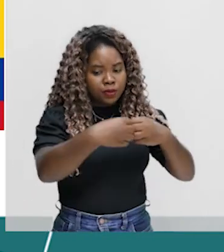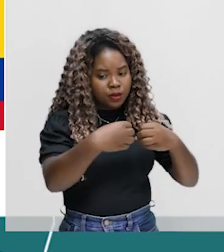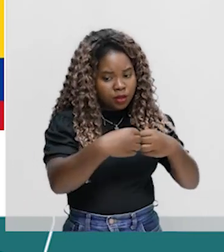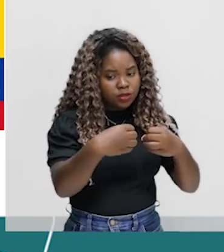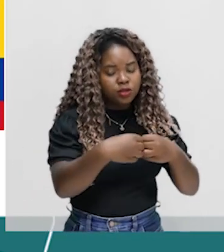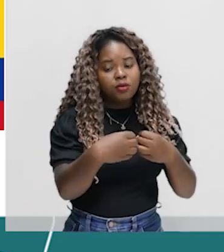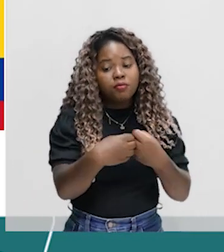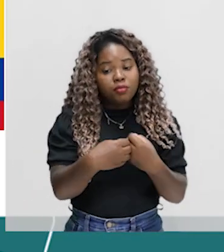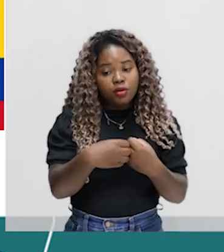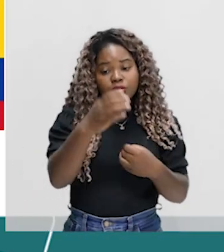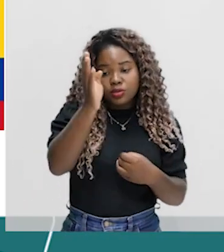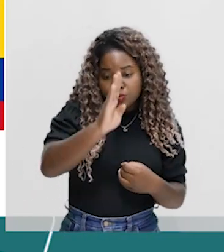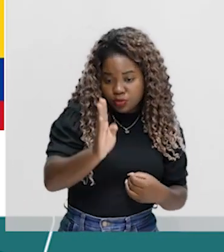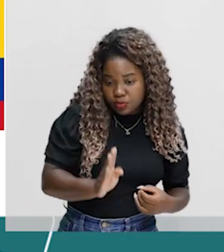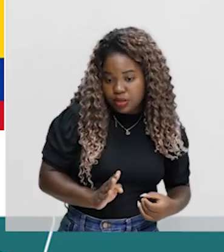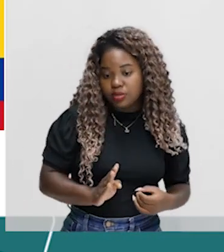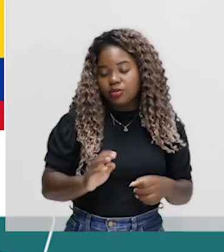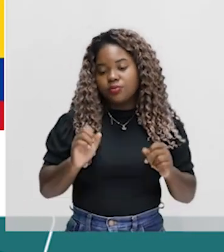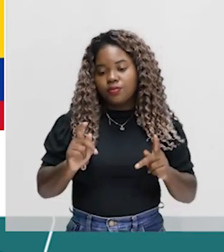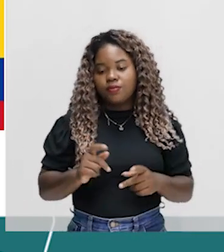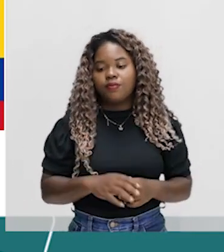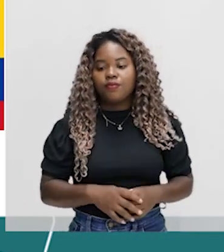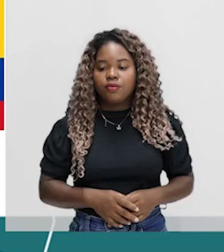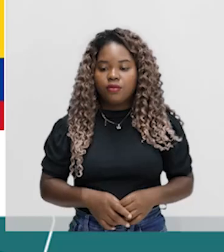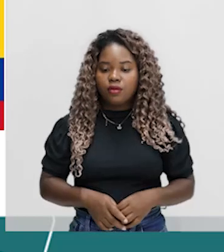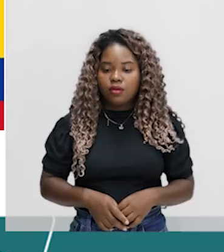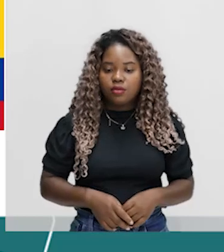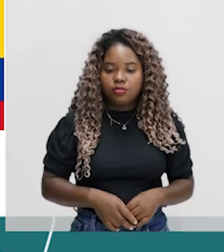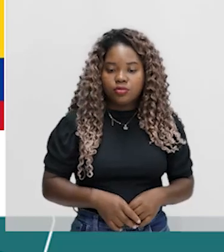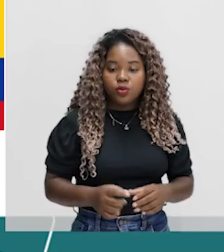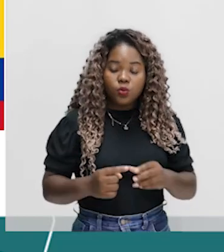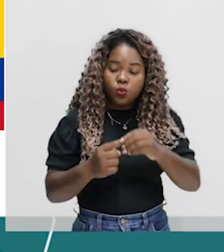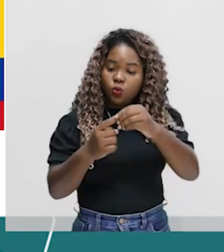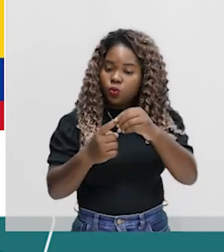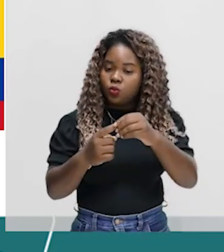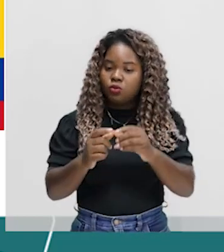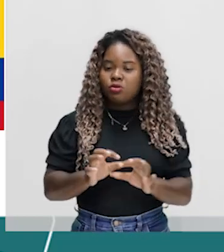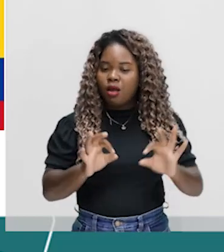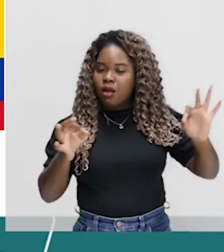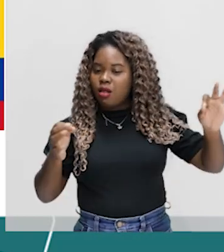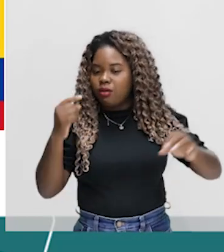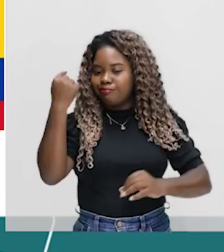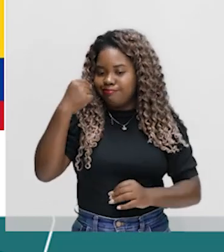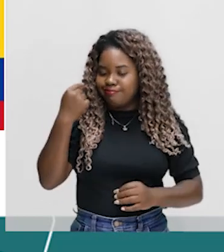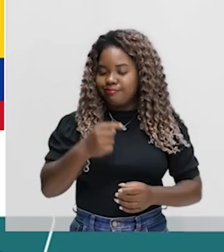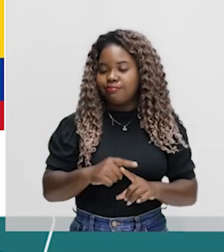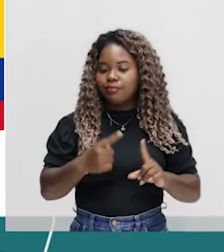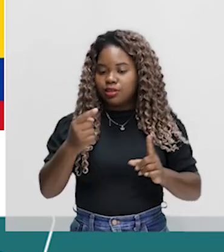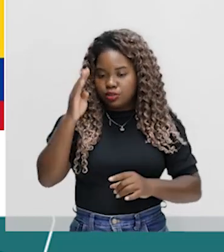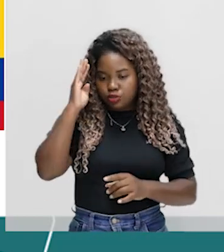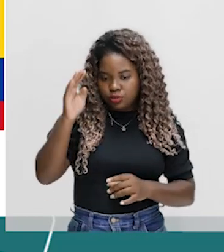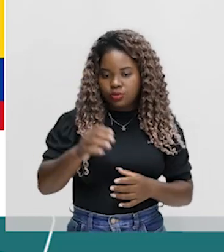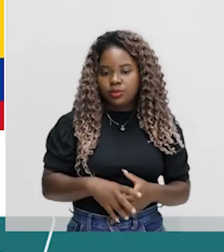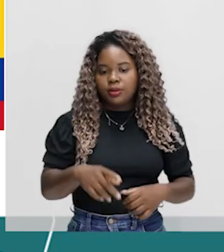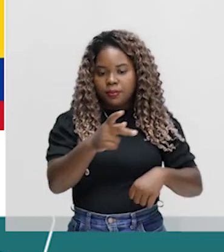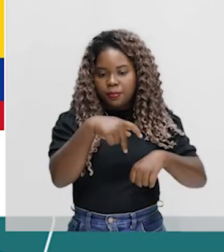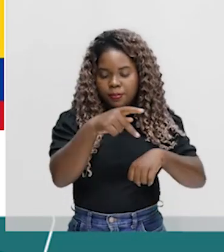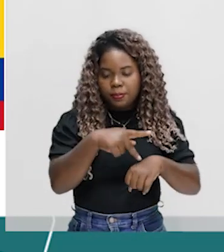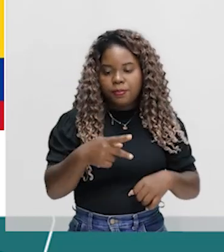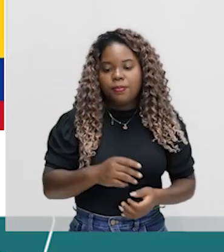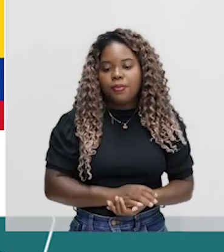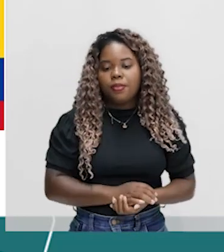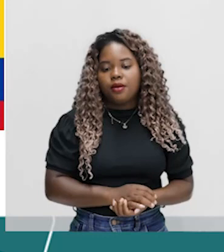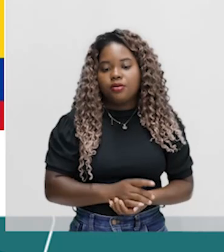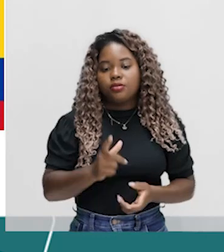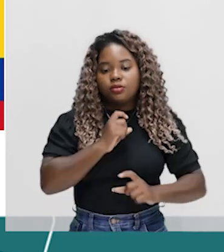próximos, são vizinhos nossos aqui da América, tá? O único que está aqui, que é mais longe, é a Espanha, mas são os principais países.